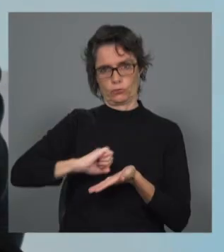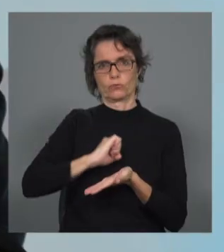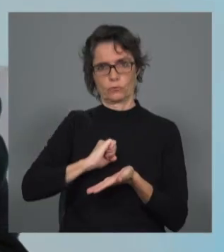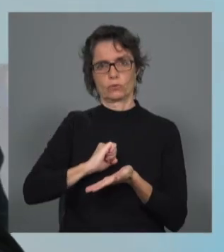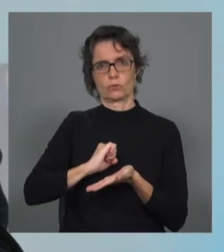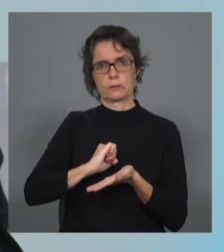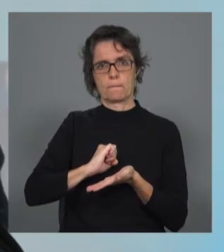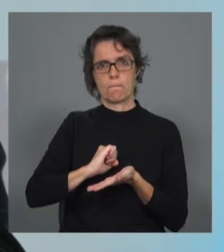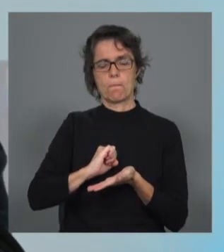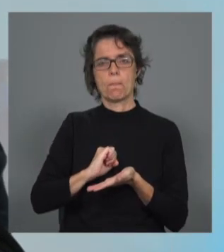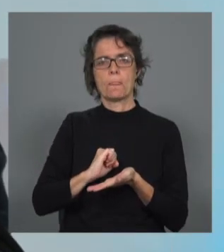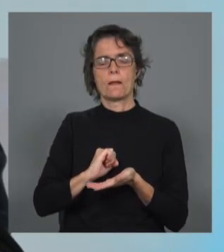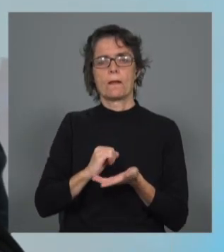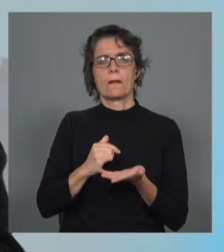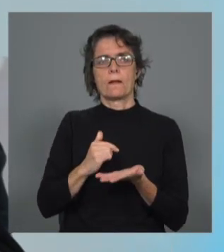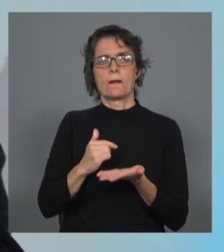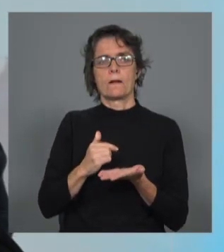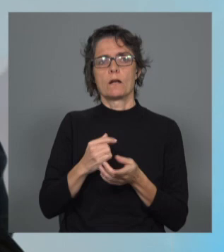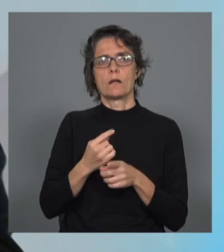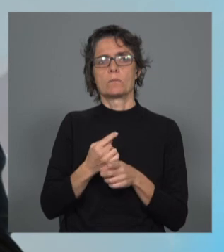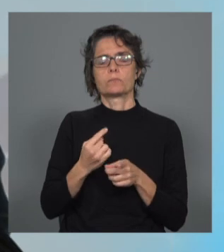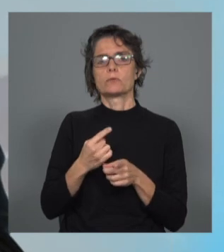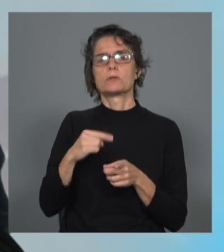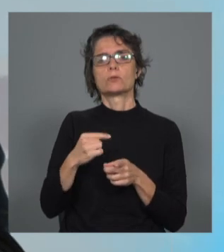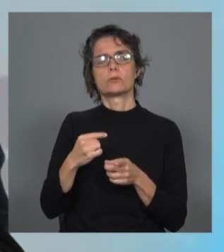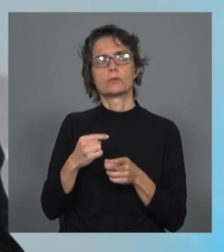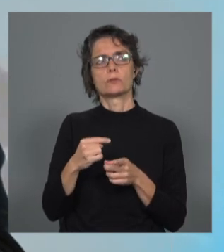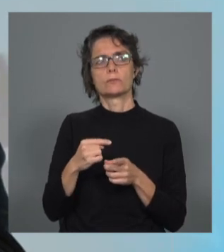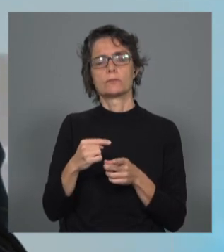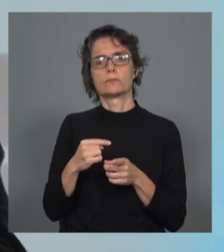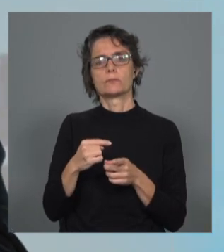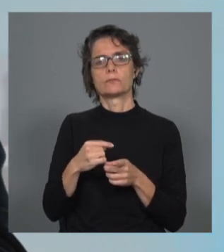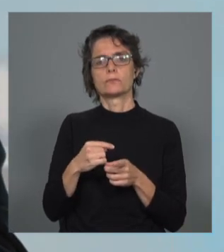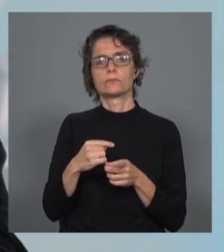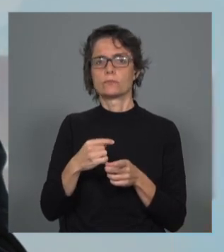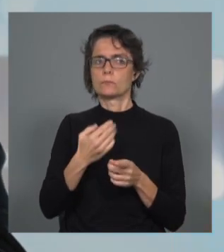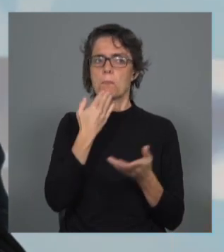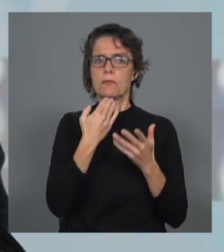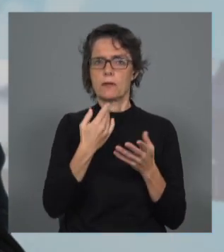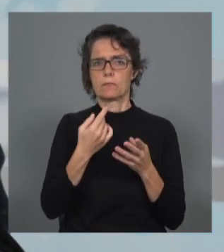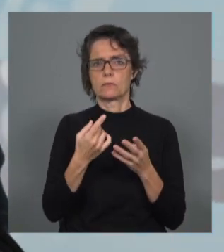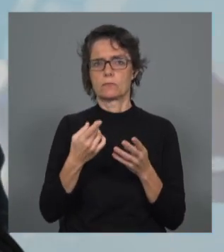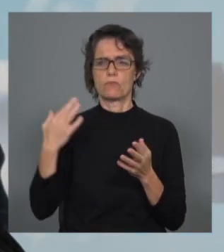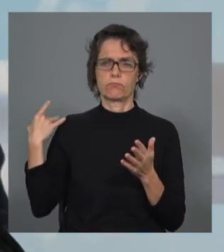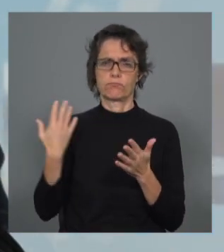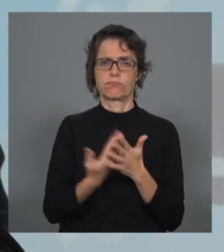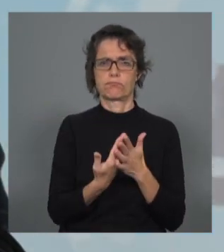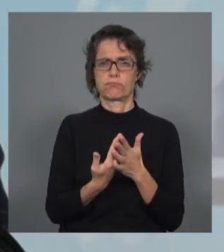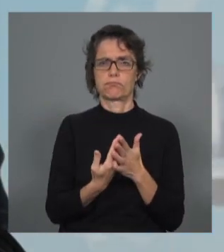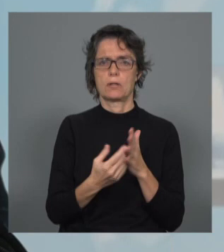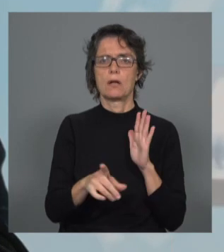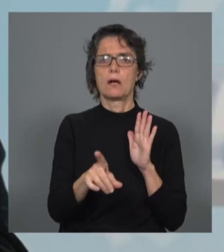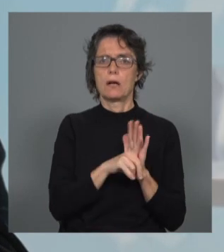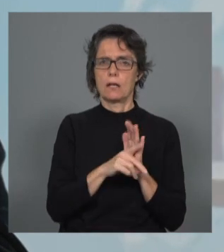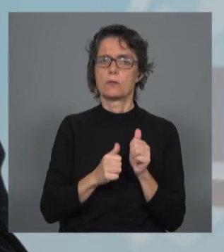nessa possibilidade, que foi que andávamos já há muito tempo a exigir ao Governo o cumprimento da lei da publicidade